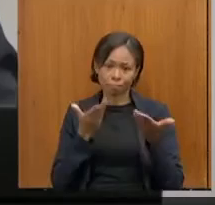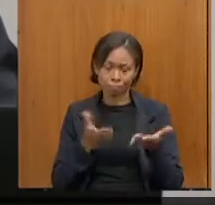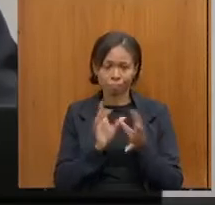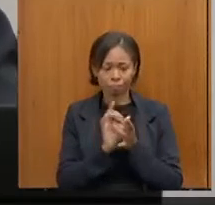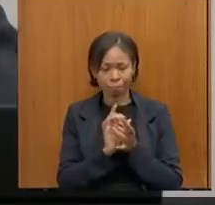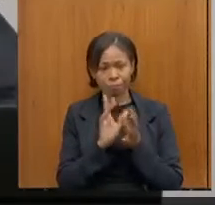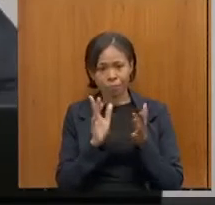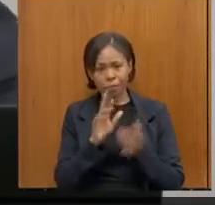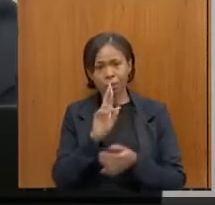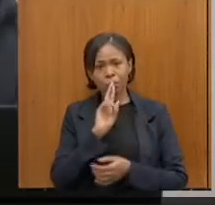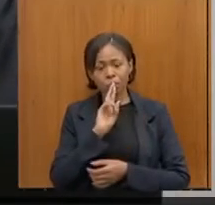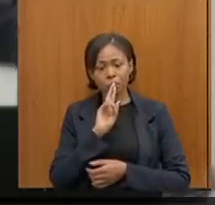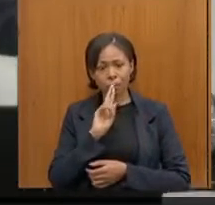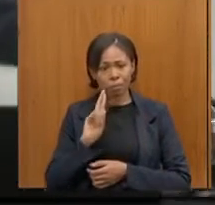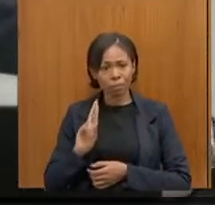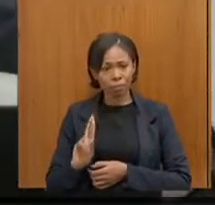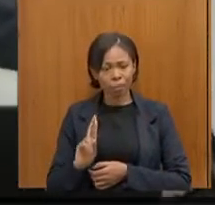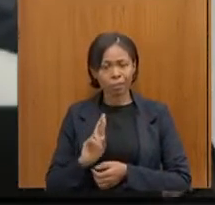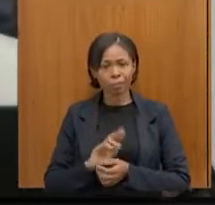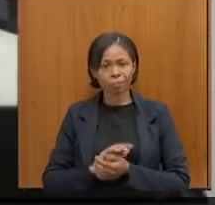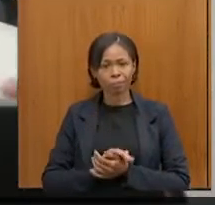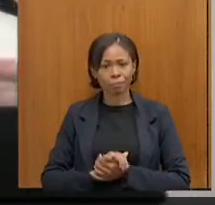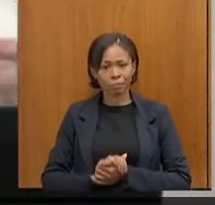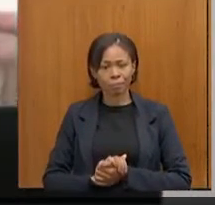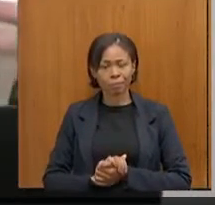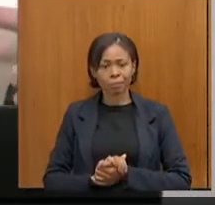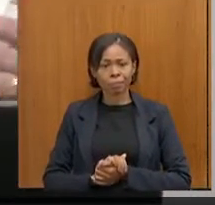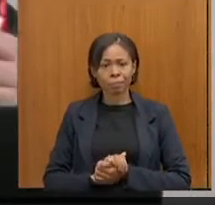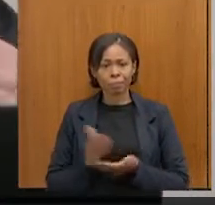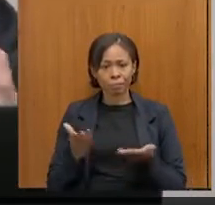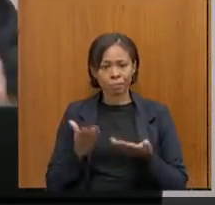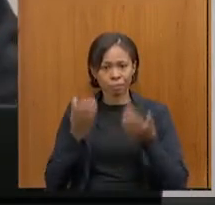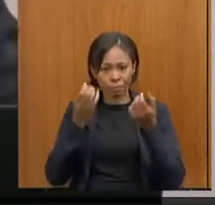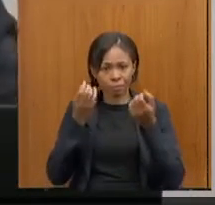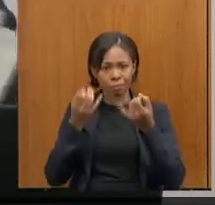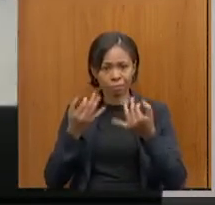o secretário Fernando para as suas considerações